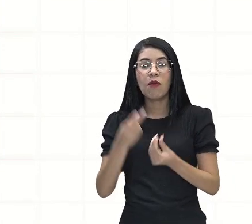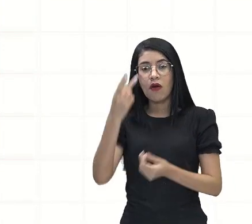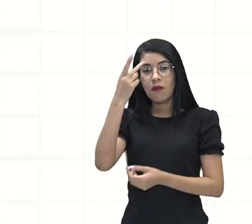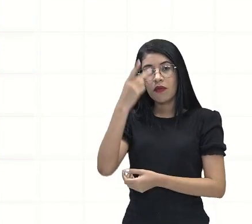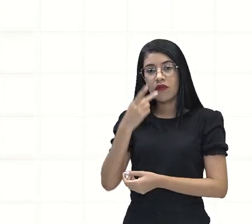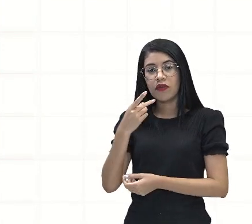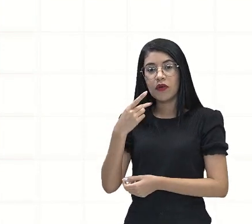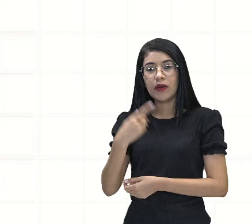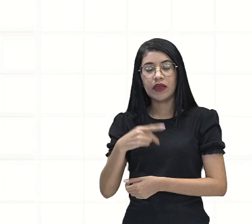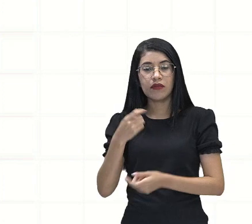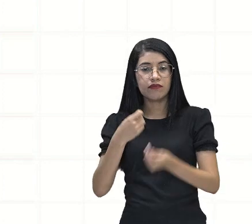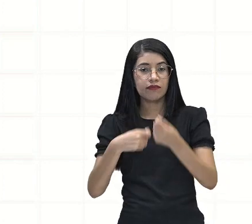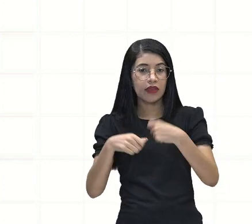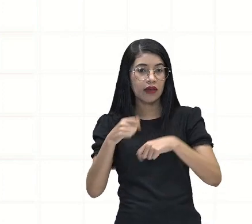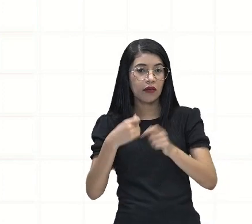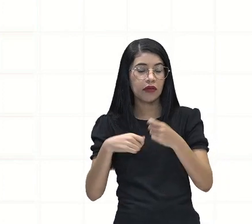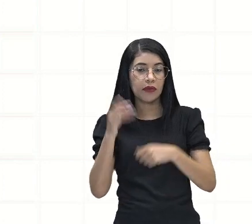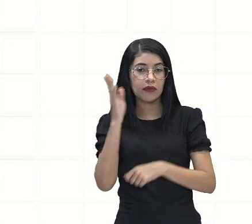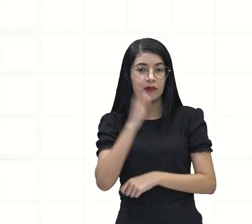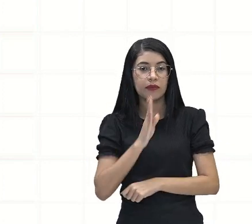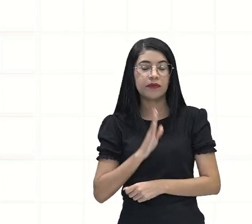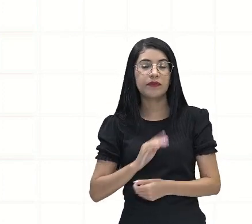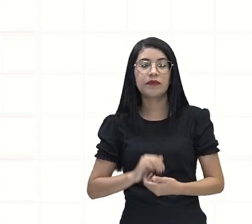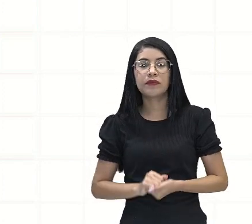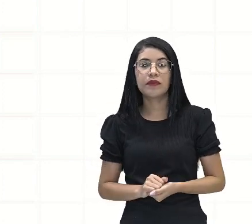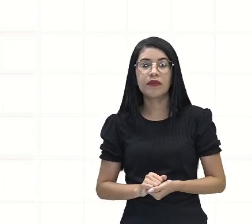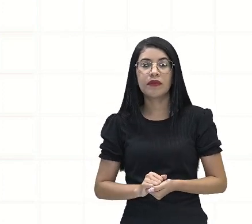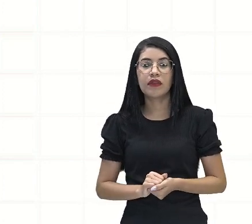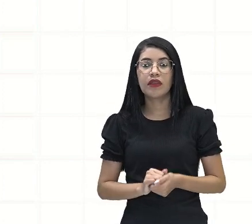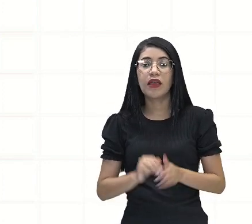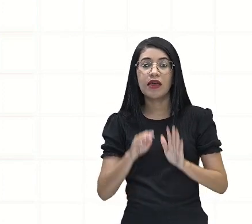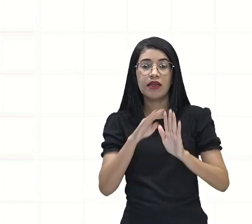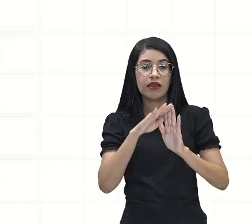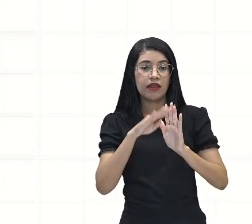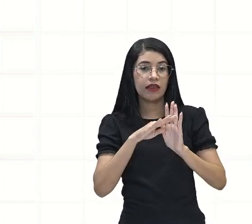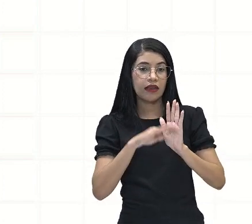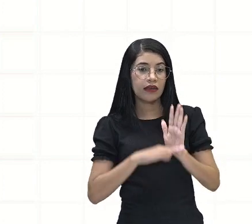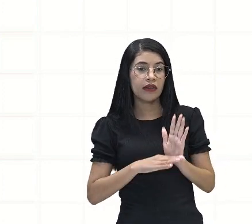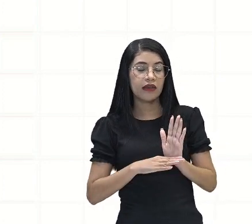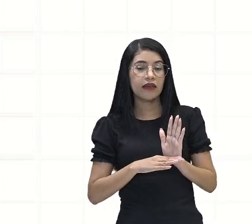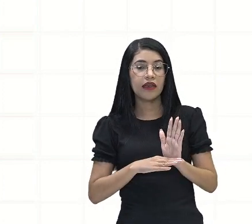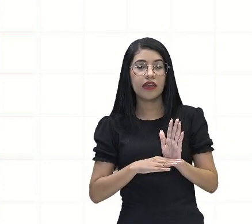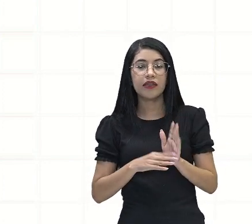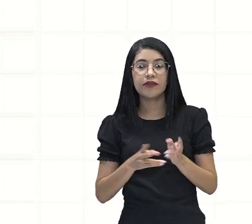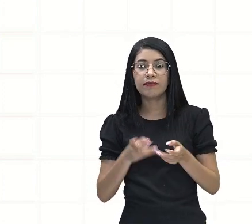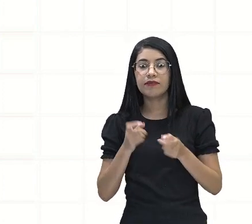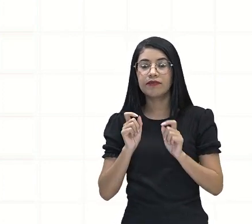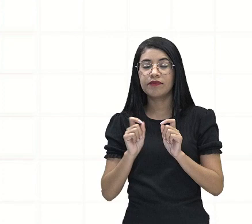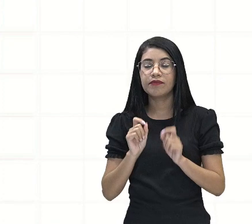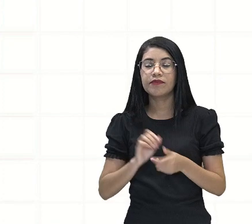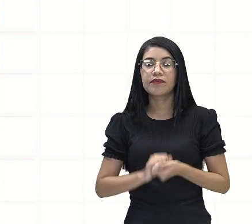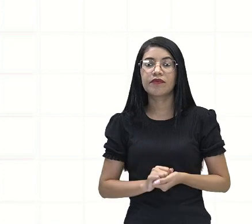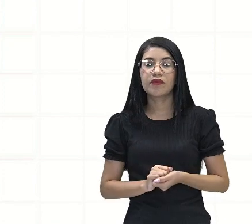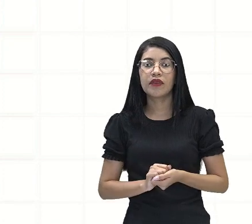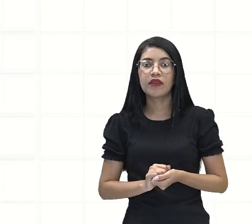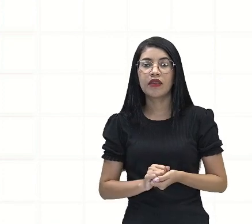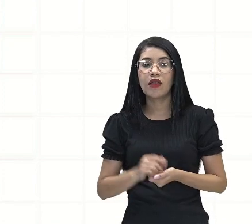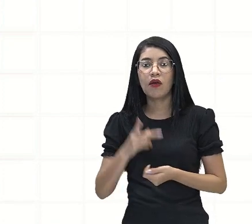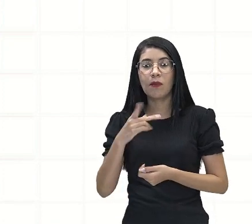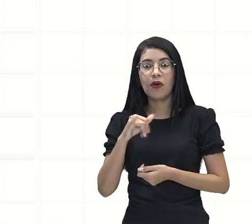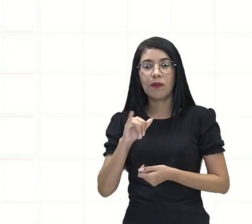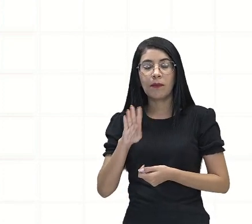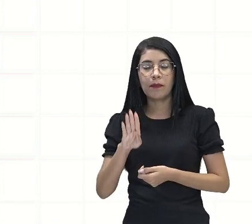Brasil e aí a gente dá uma olhada aqui na legenda do nosso mapa o produto interno né